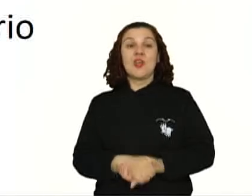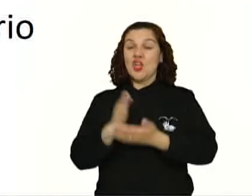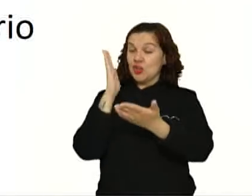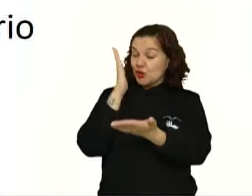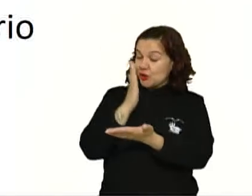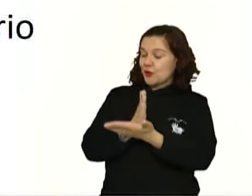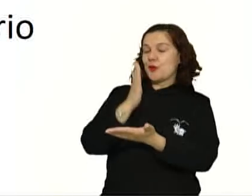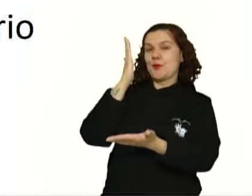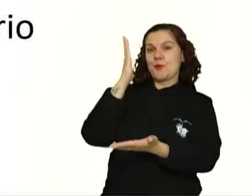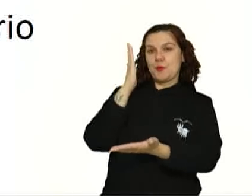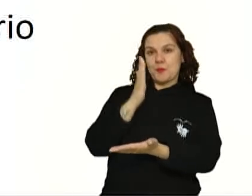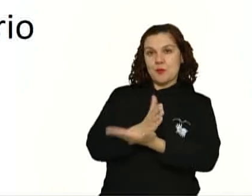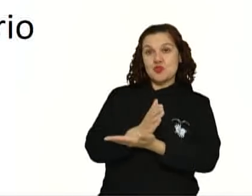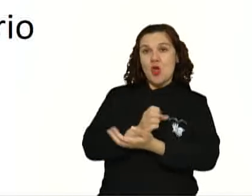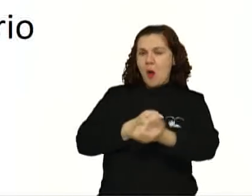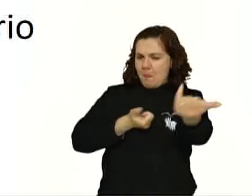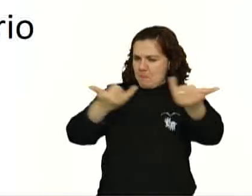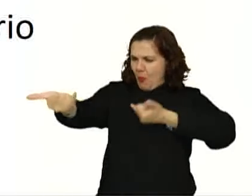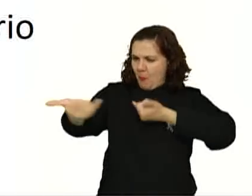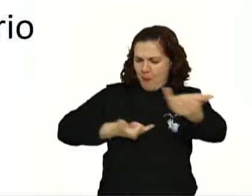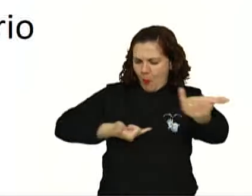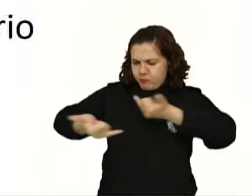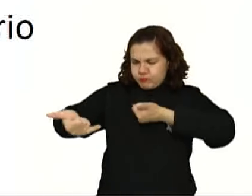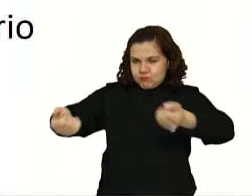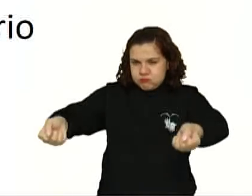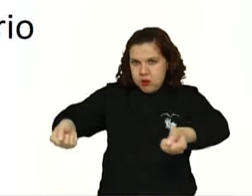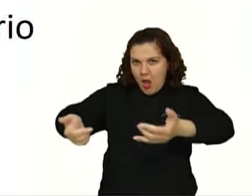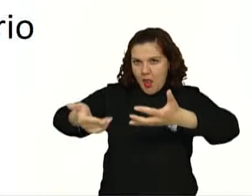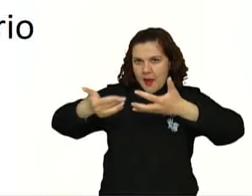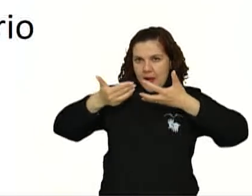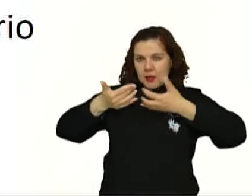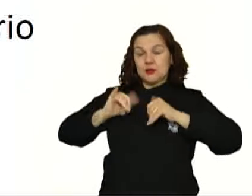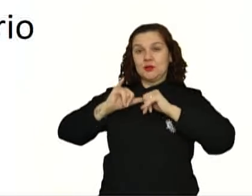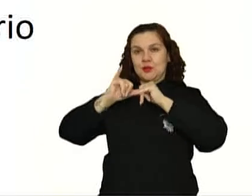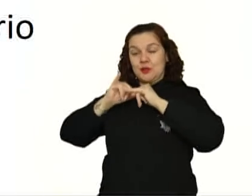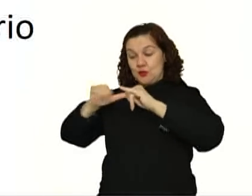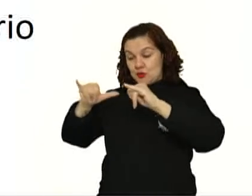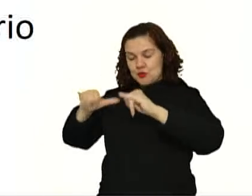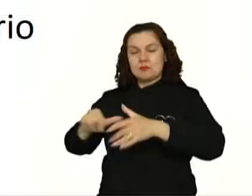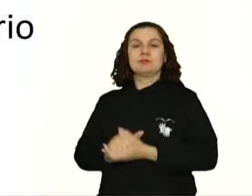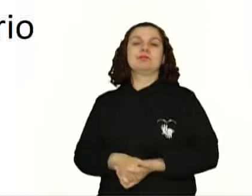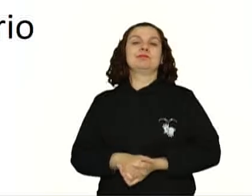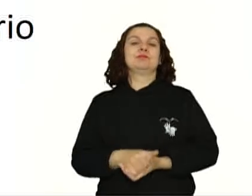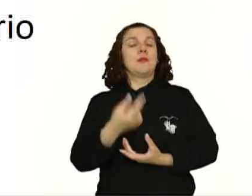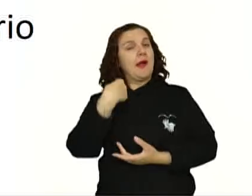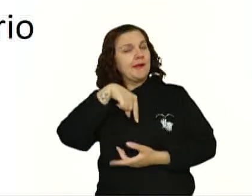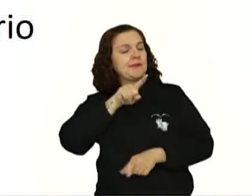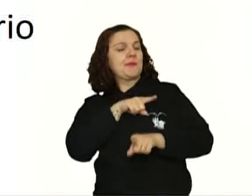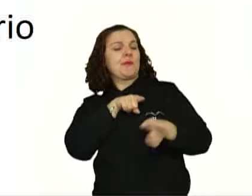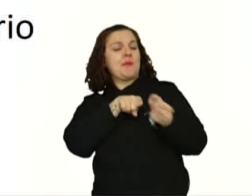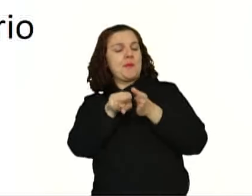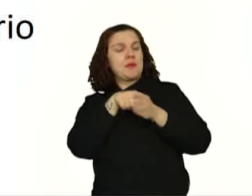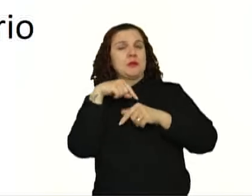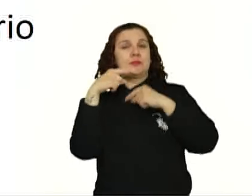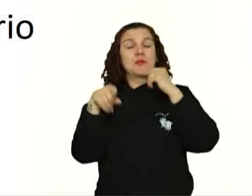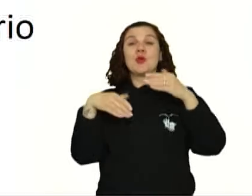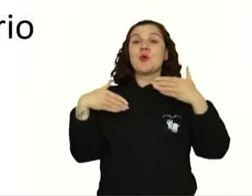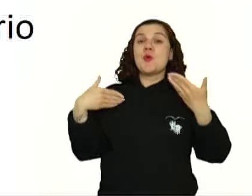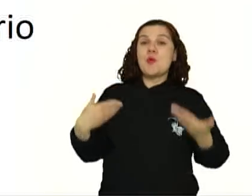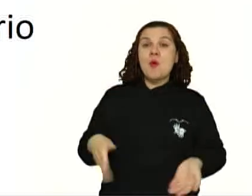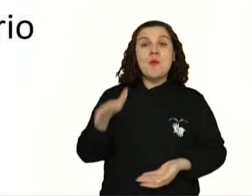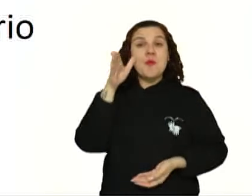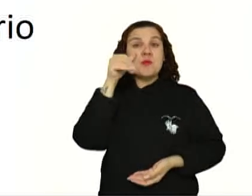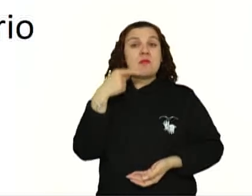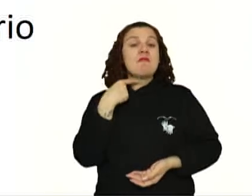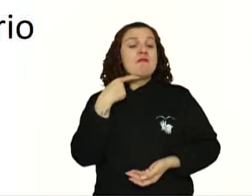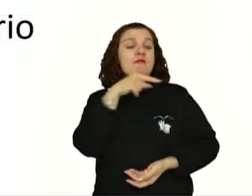os dias somos bombardeados por inúmeras notícias. Costumamos questionar os reais interesses que